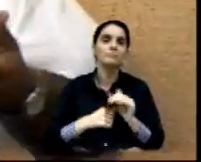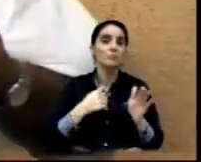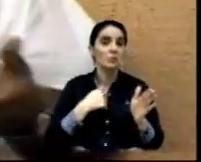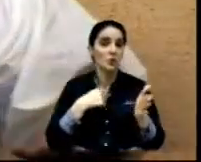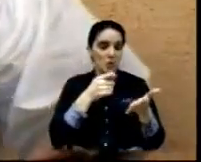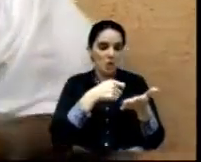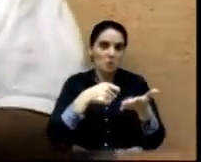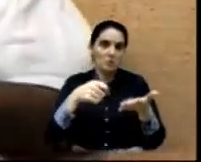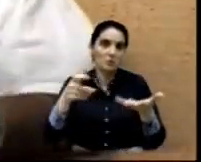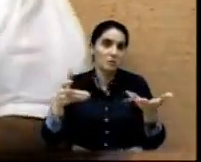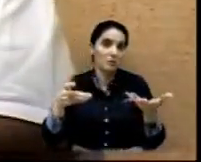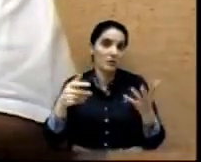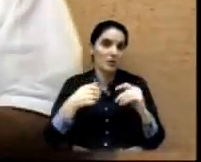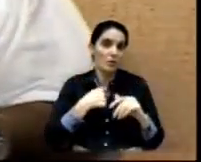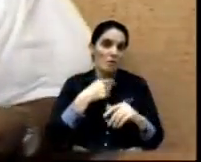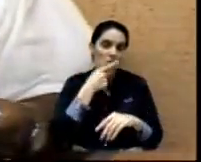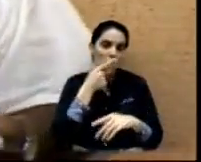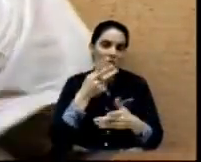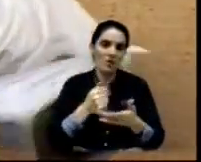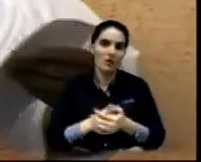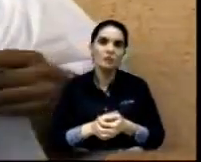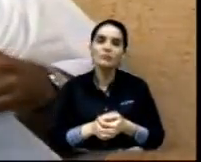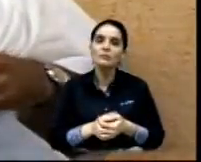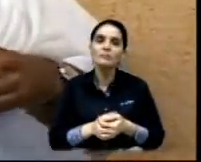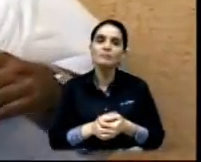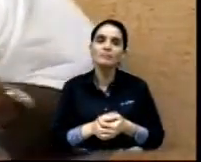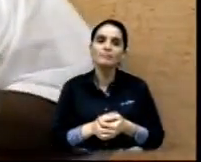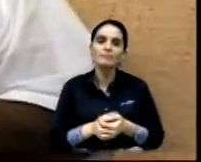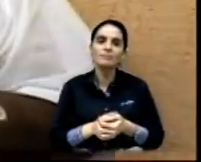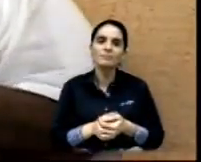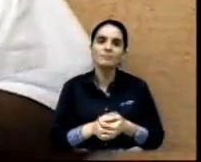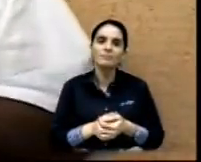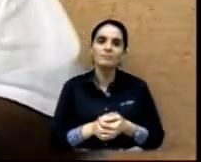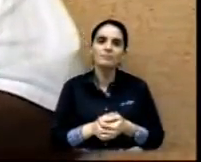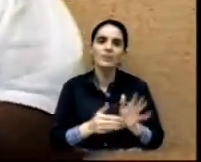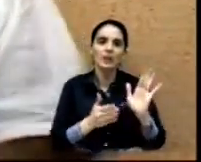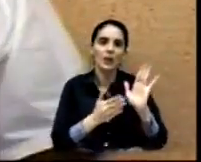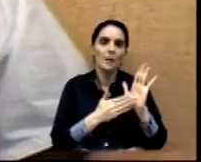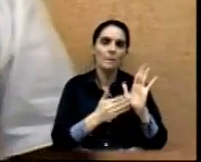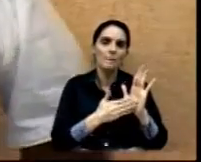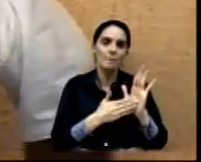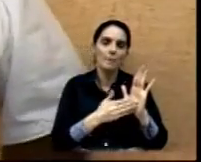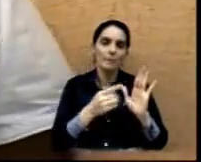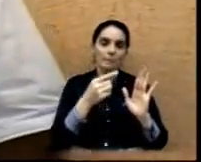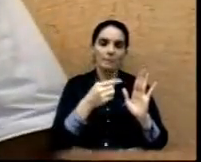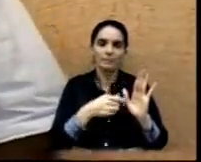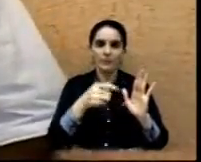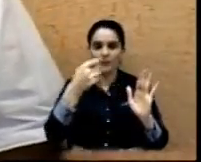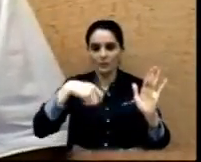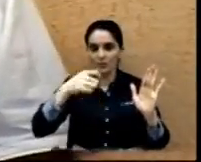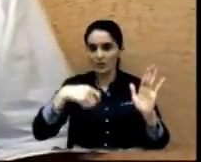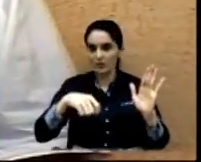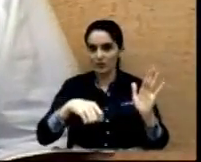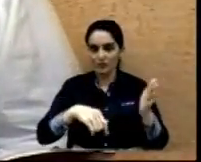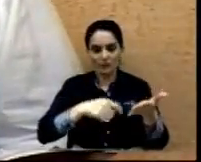falo, né? Quem já me viu falando aqui sabe que eu acompanho. Dessa vez não, vou usar o próprio argumento. Contrato